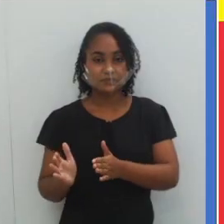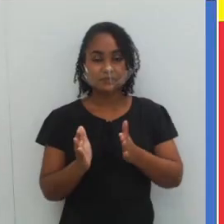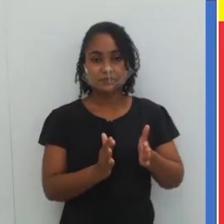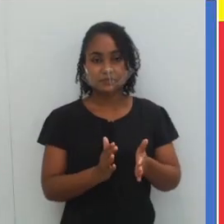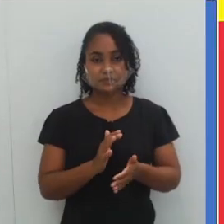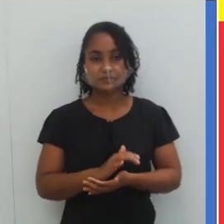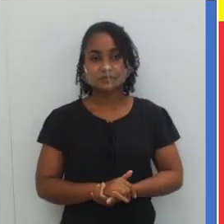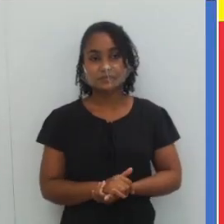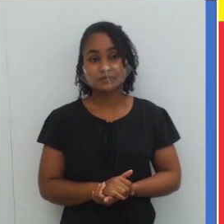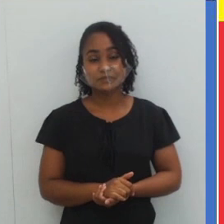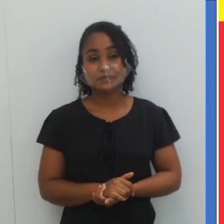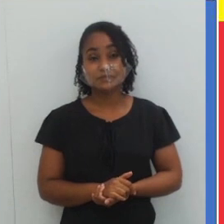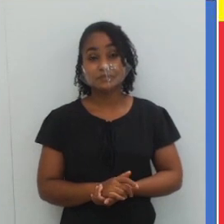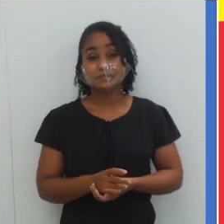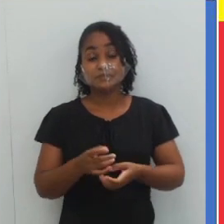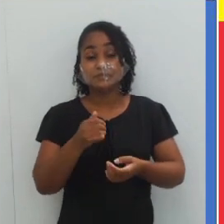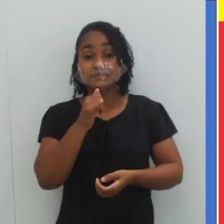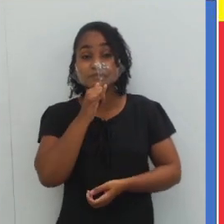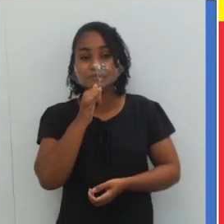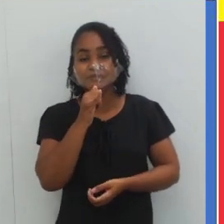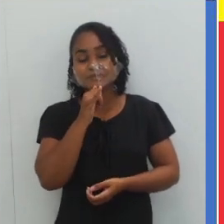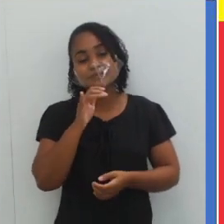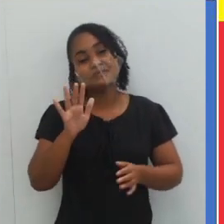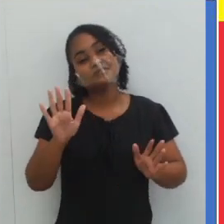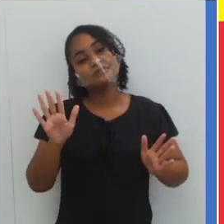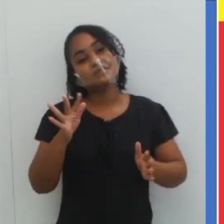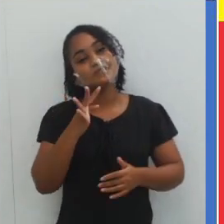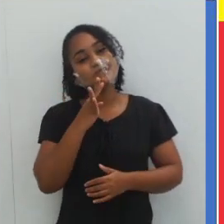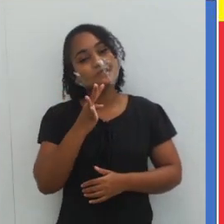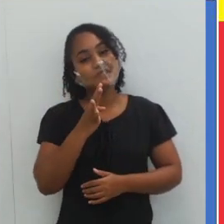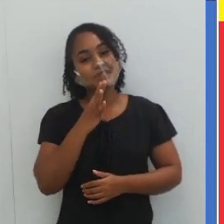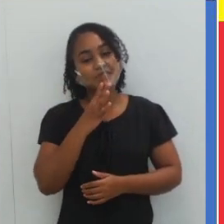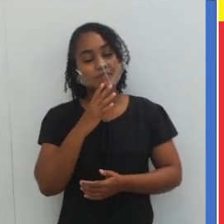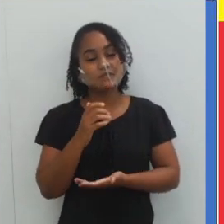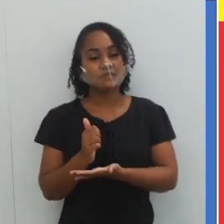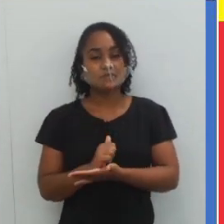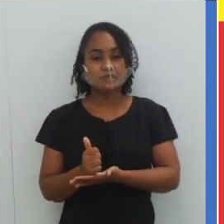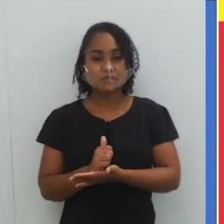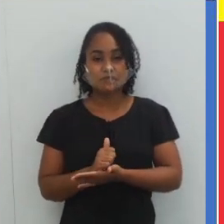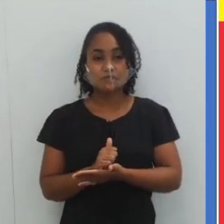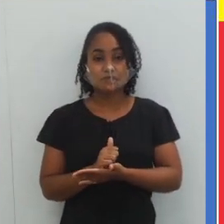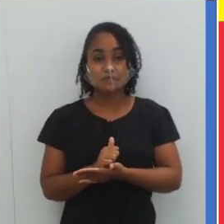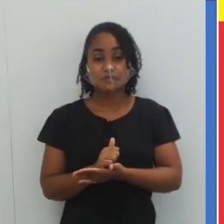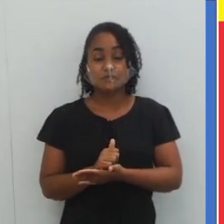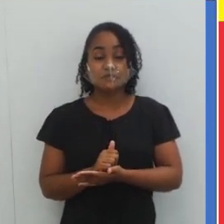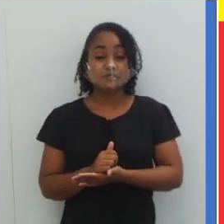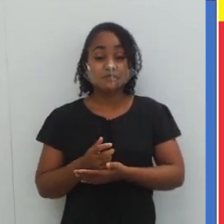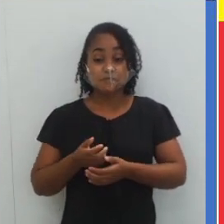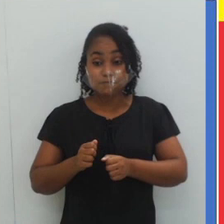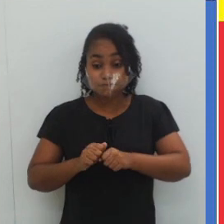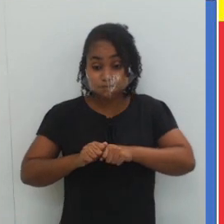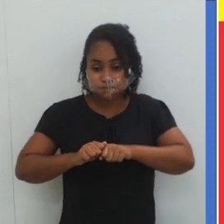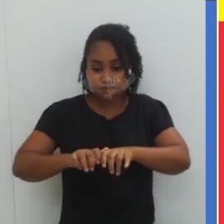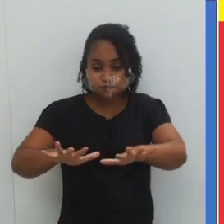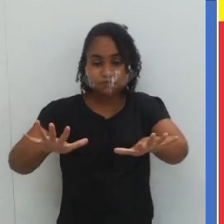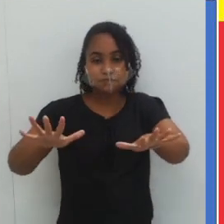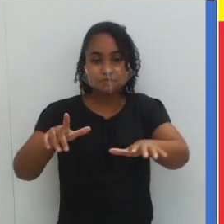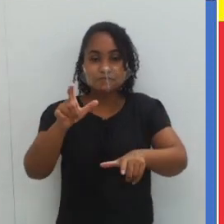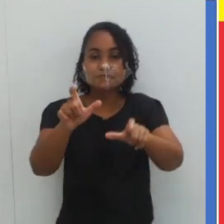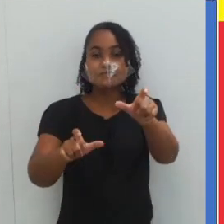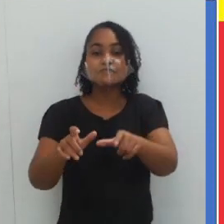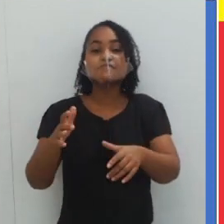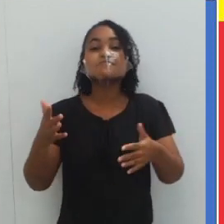sequência, eu trago aí o exemplo, não sei se vocês conhecem o jogo que está virando febre